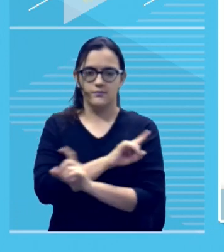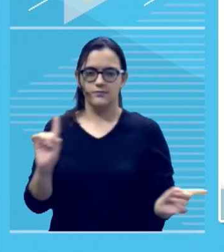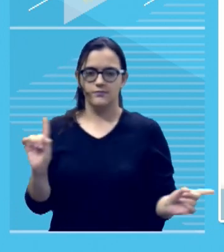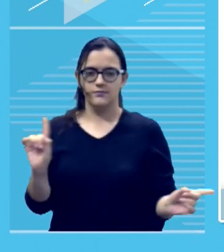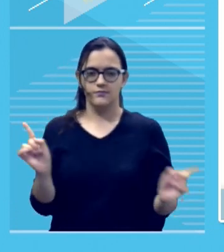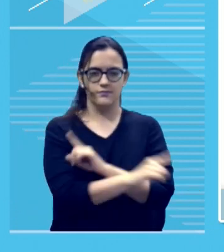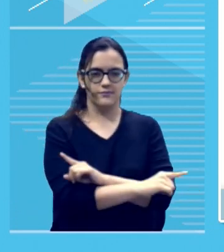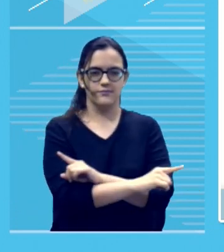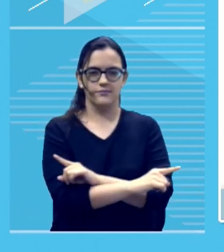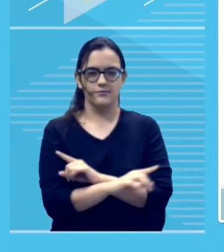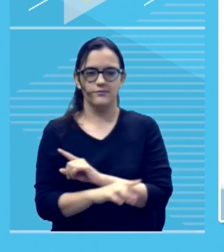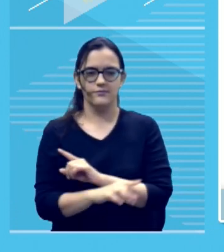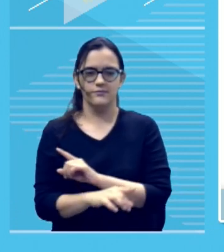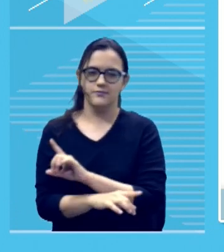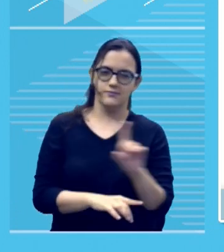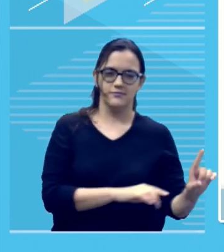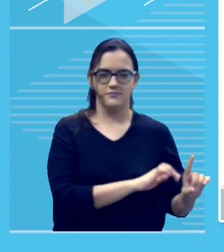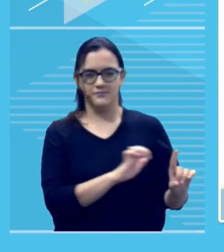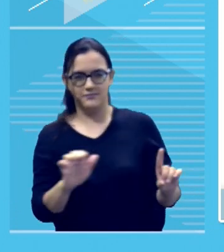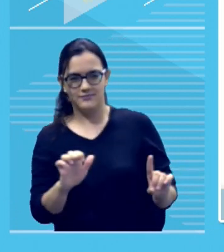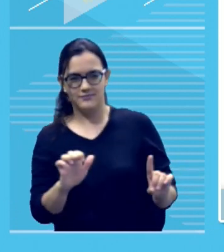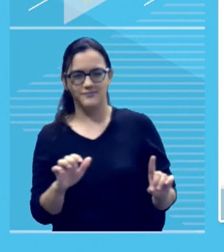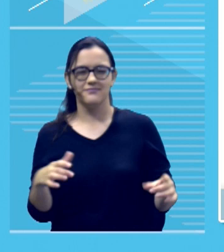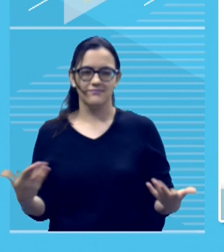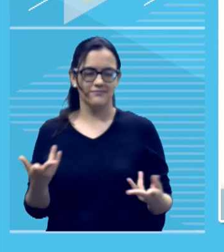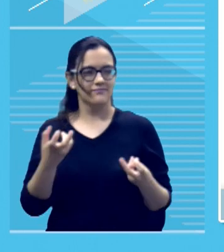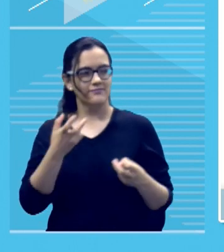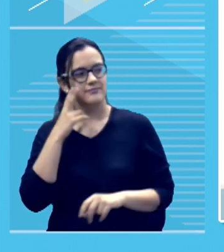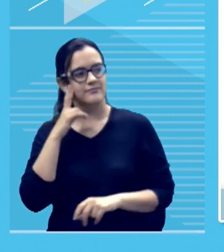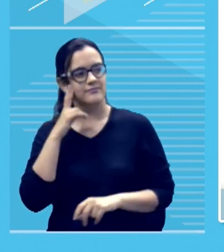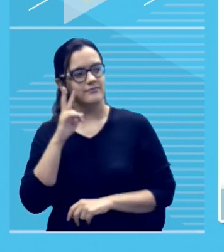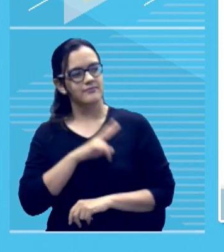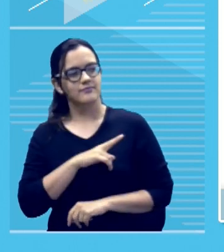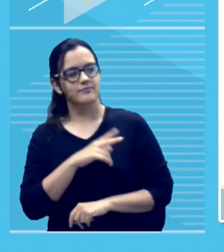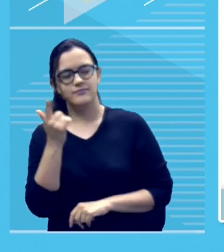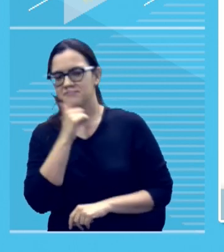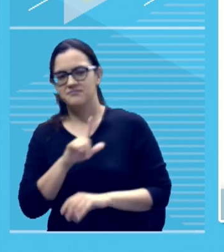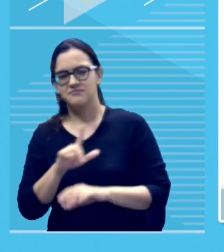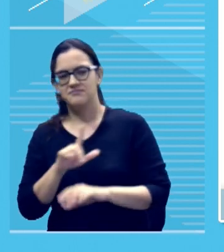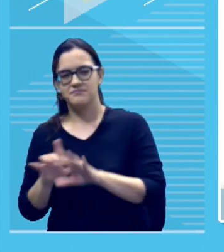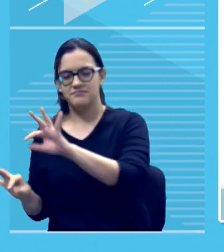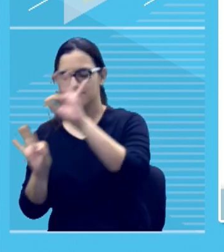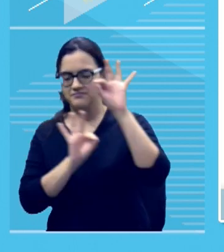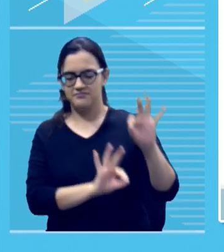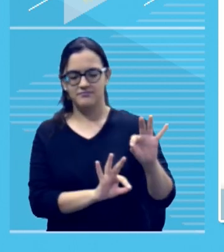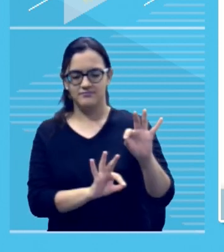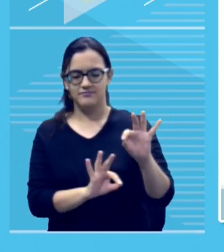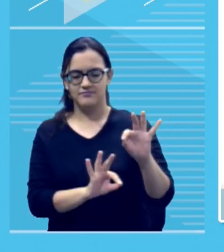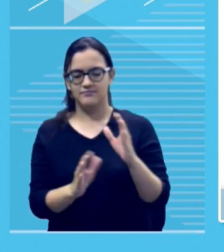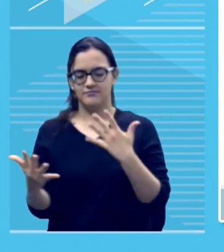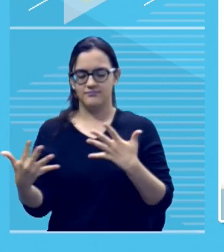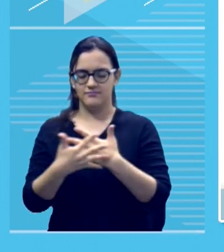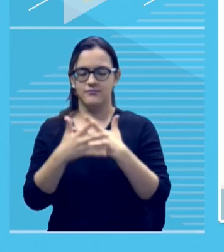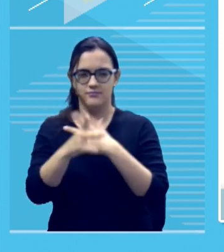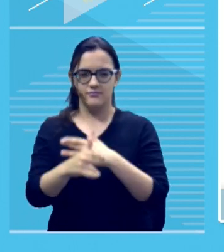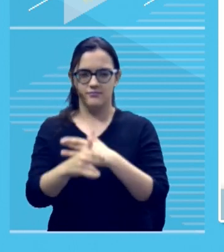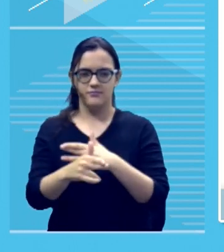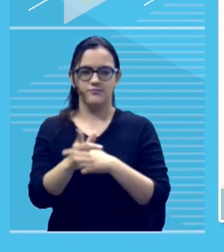não são superponíveis. Tá bom? Tranquilo? Vamos colocar então um minutinho para esse aí, por favor.